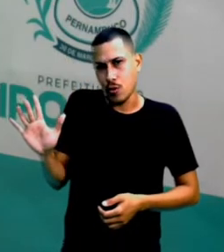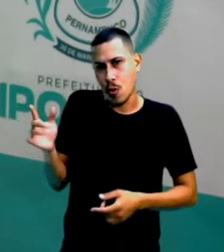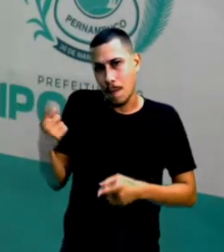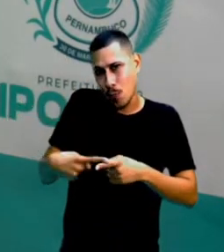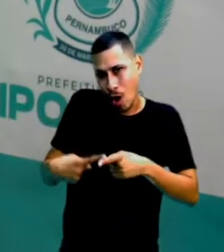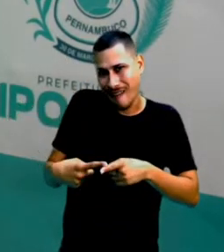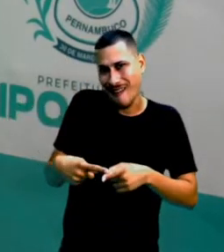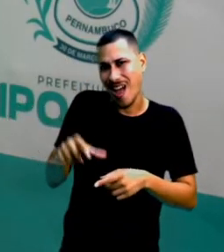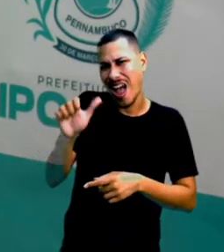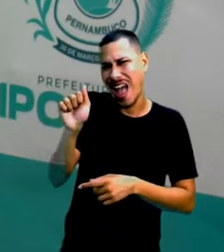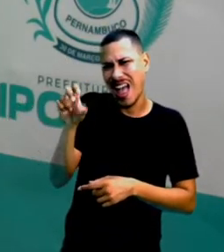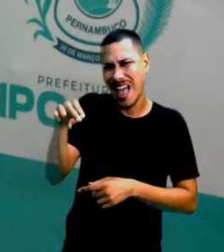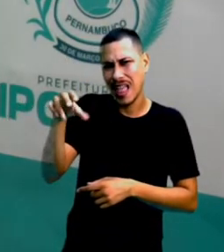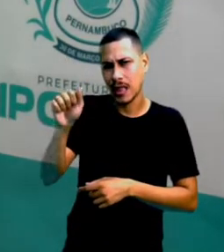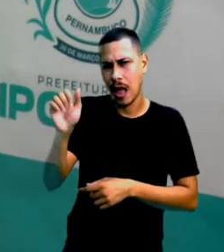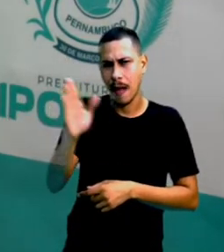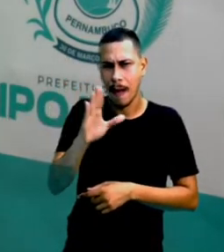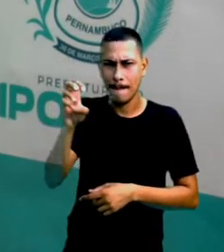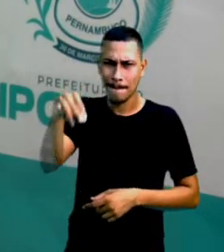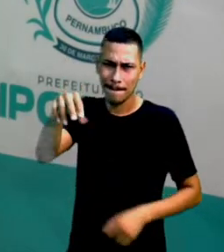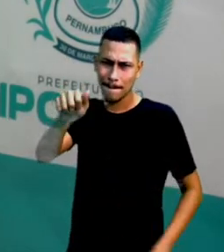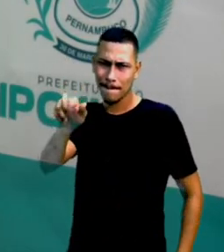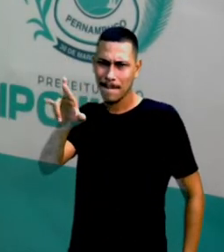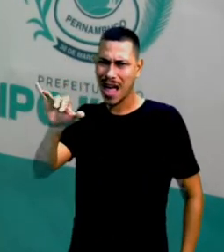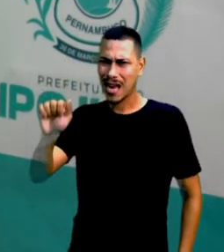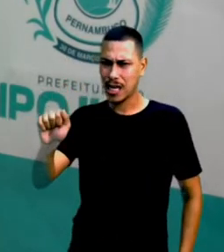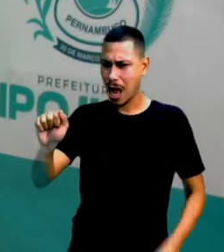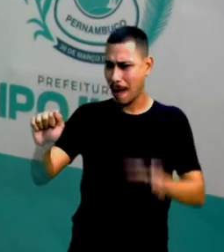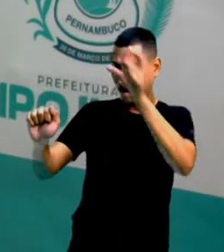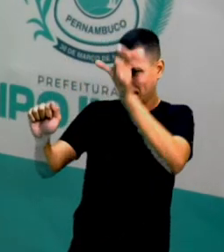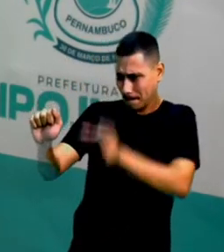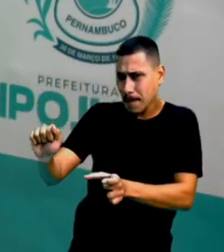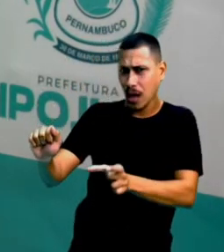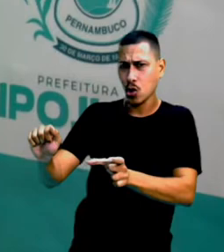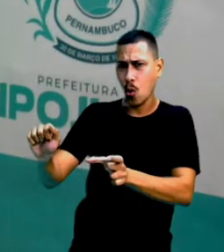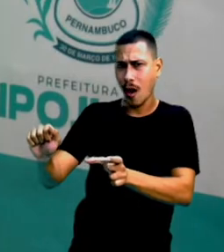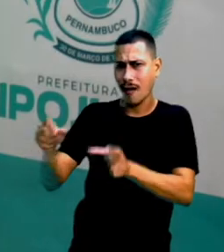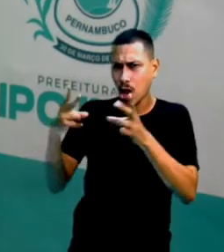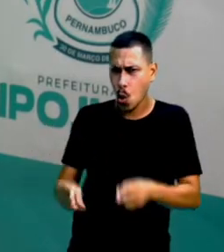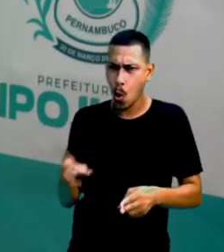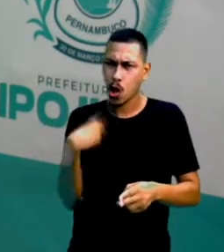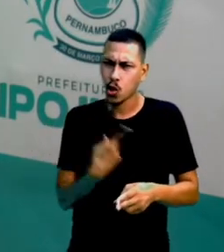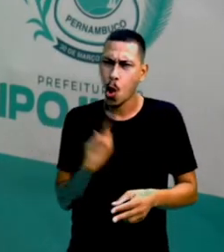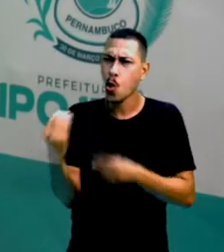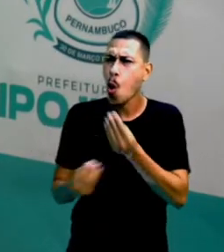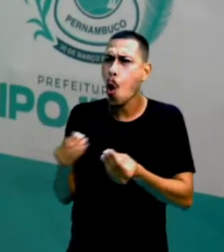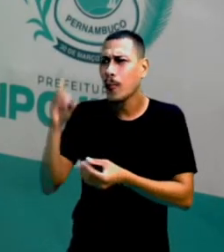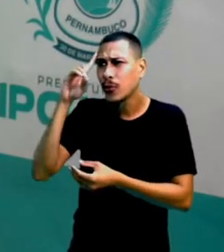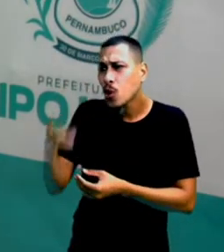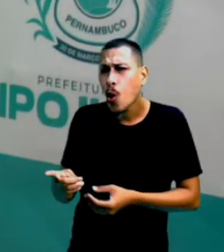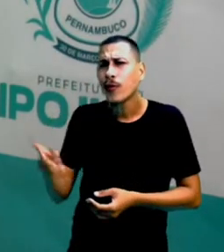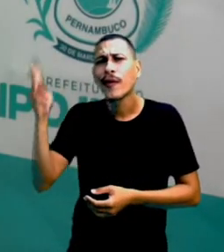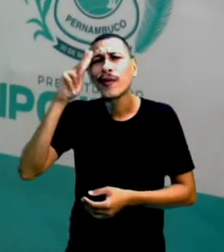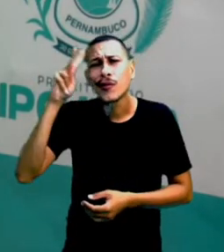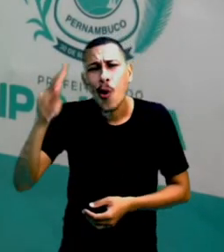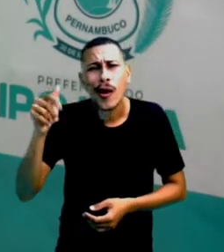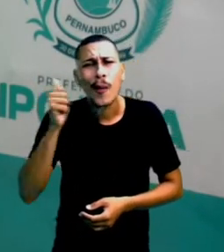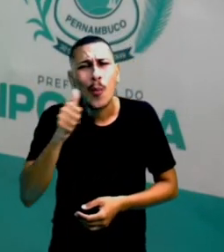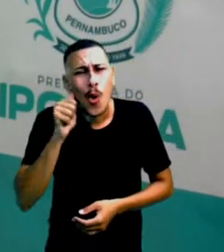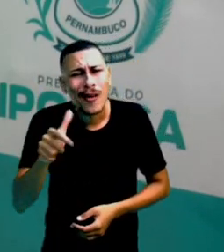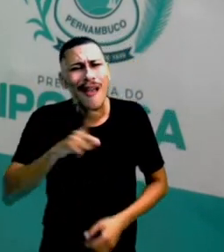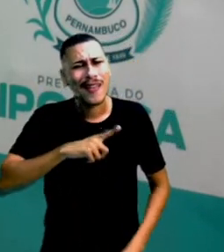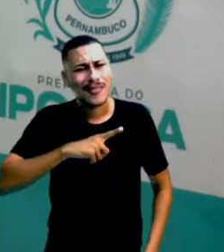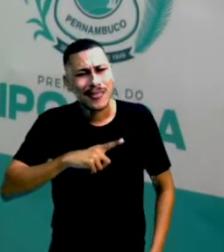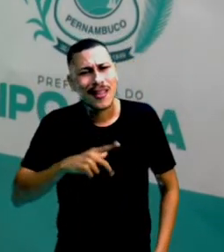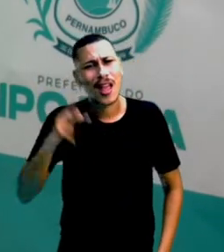é um ser humano igual a mim igual a você Que história é essa de